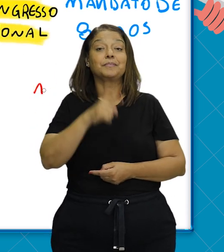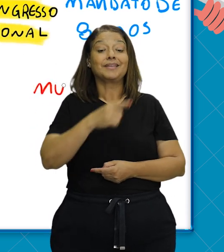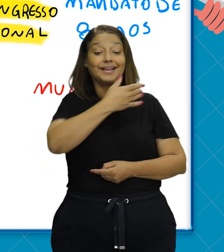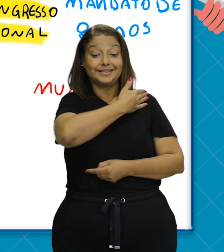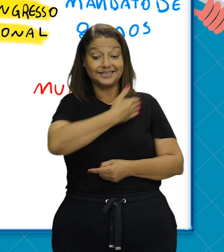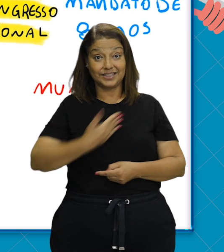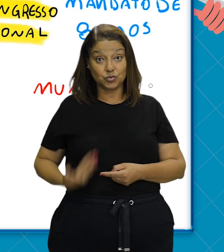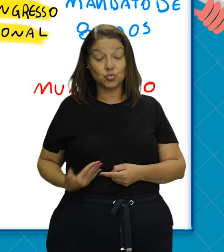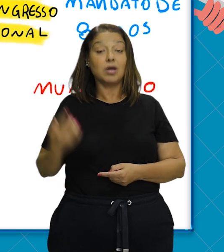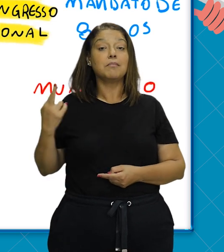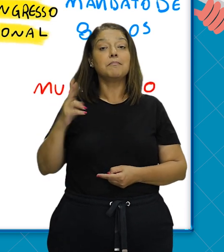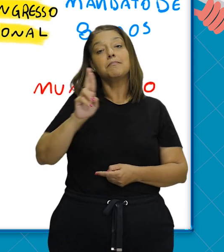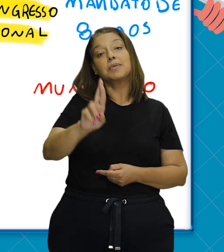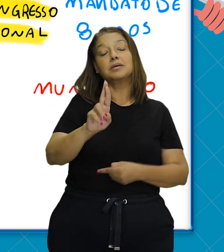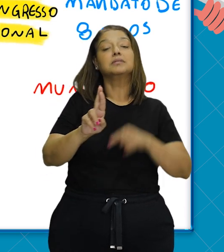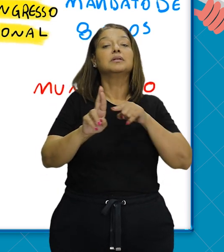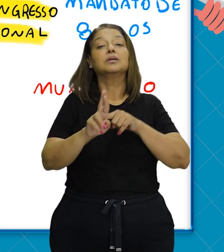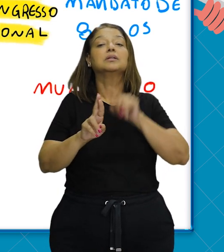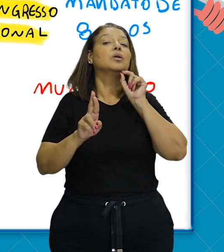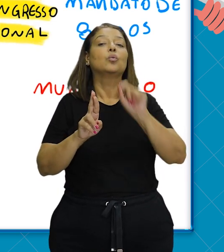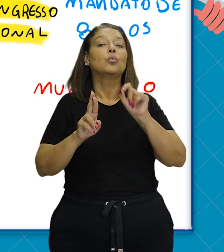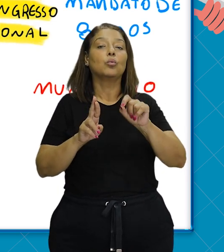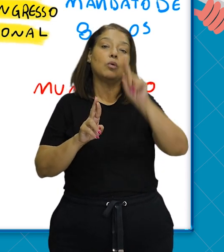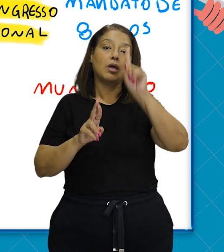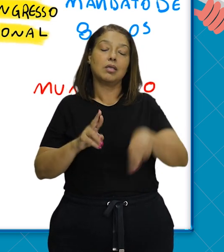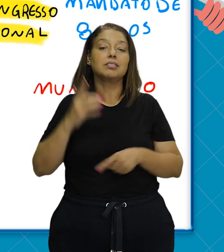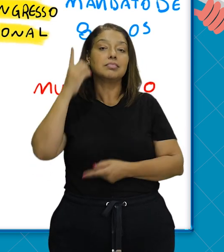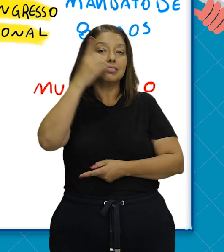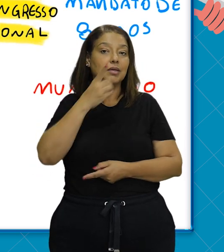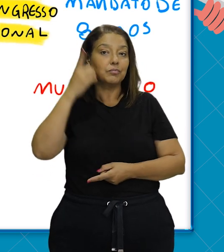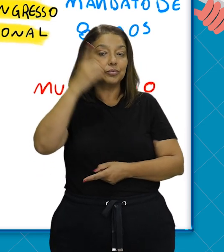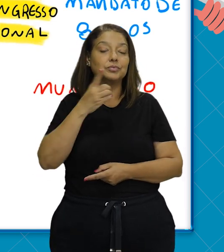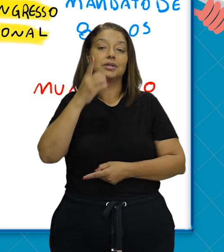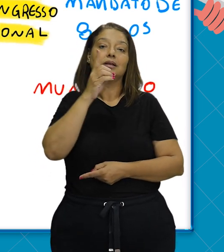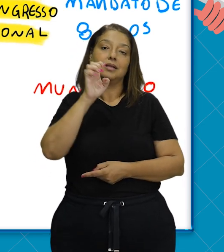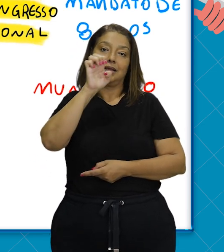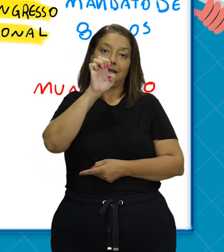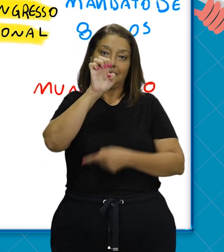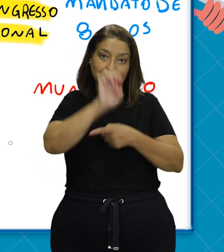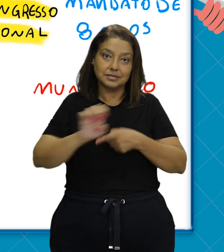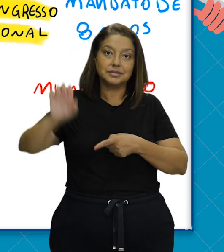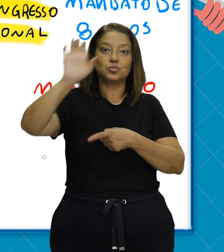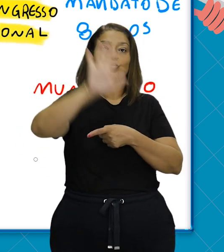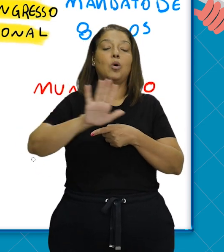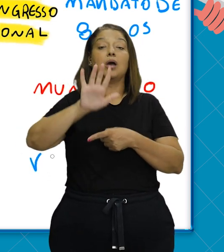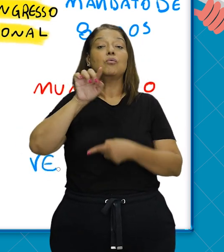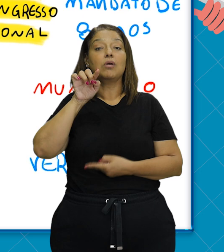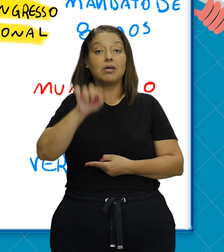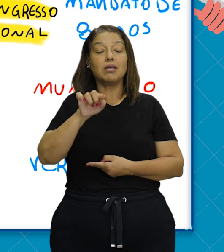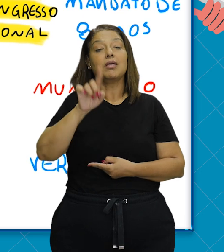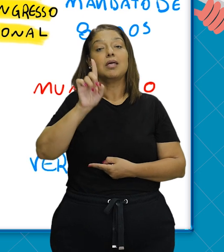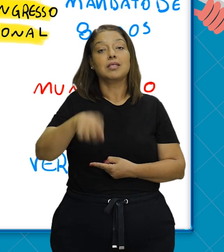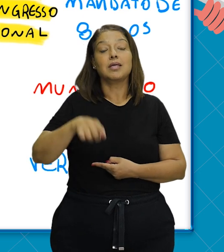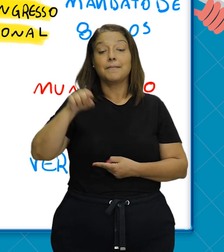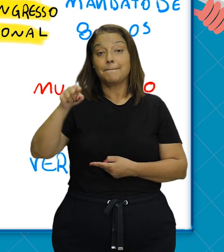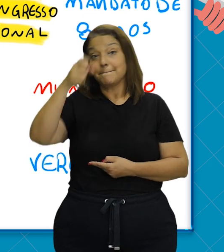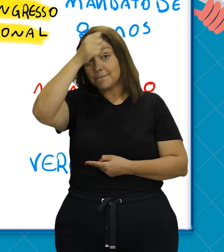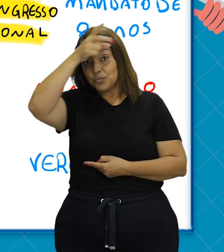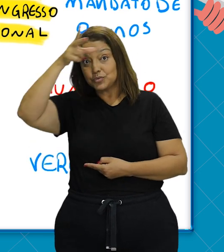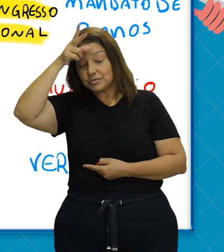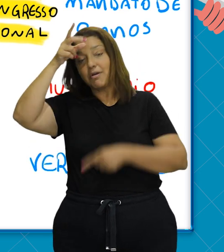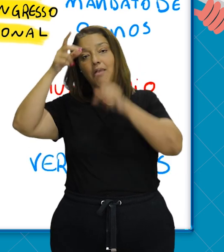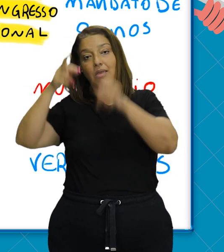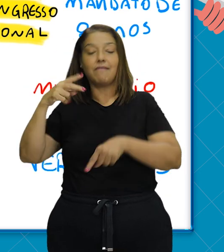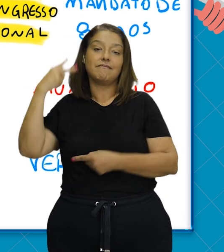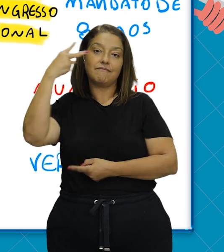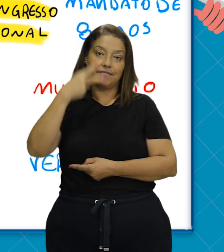esfera estadual, os representantes do Poder Legislativo são os deputados estaduais. E na esfera municipal, os representantes